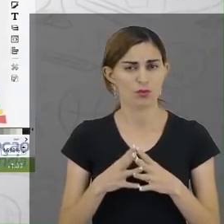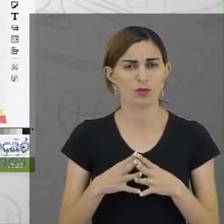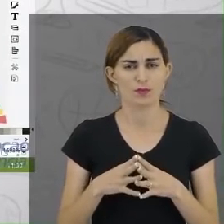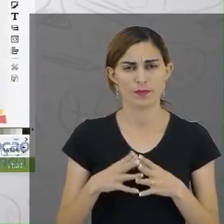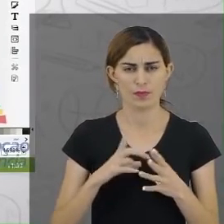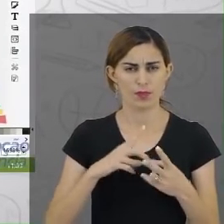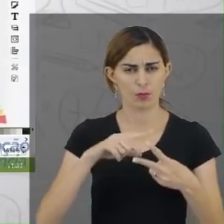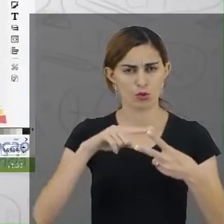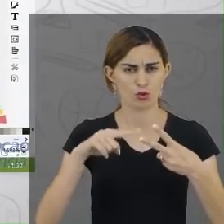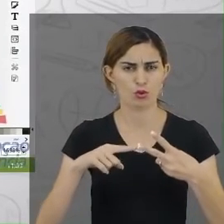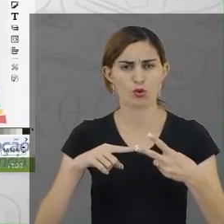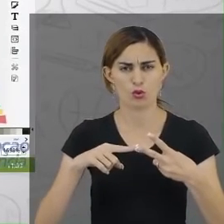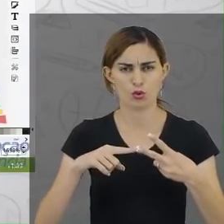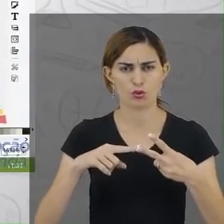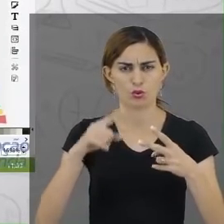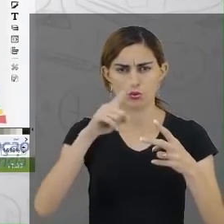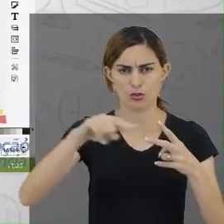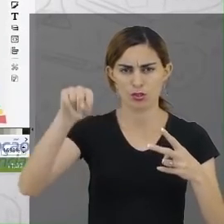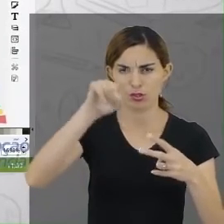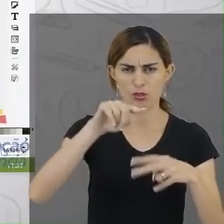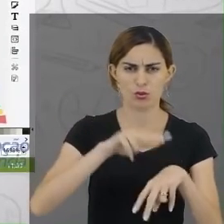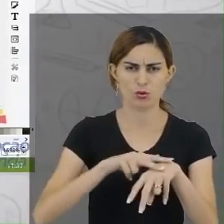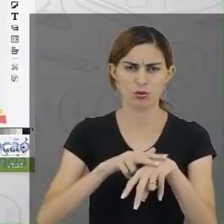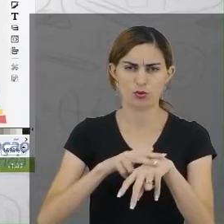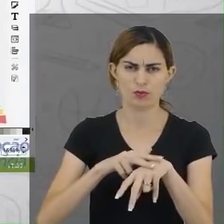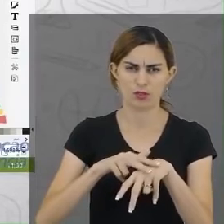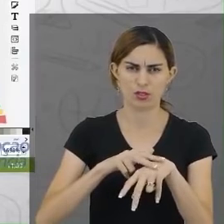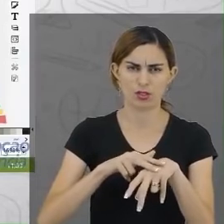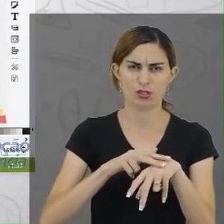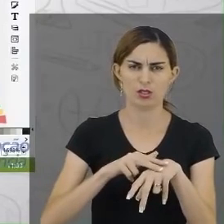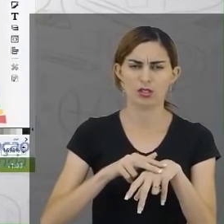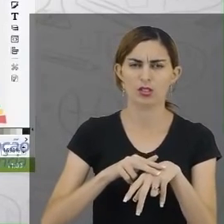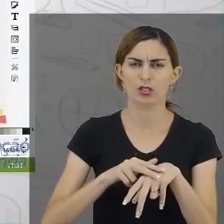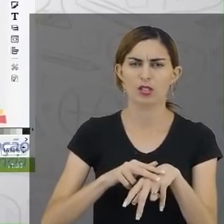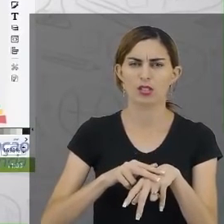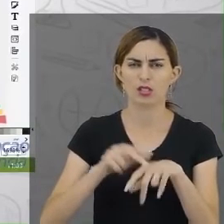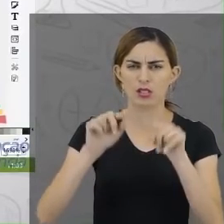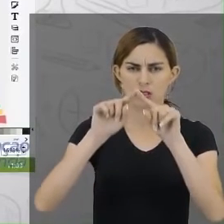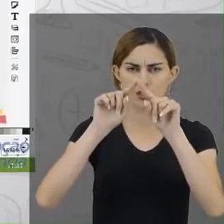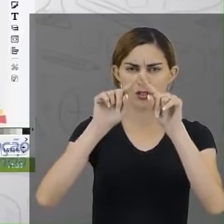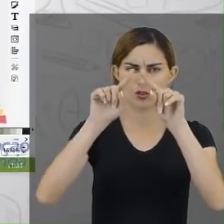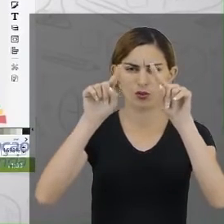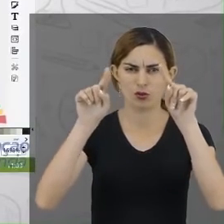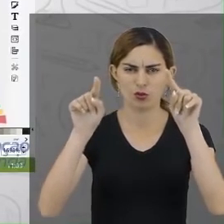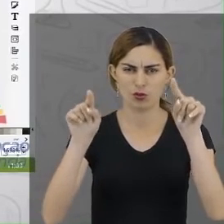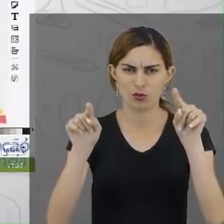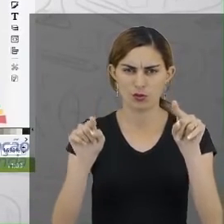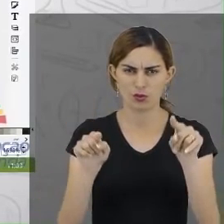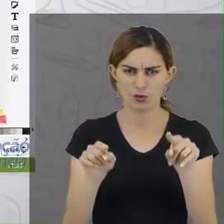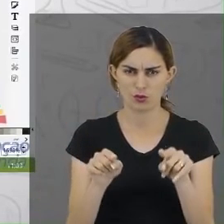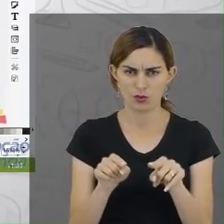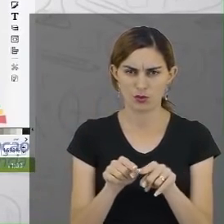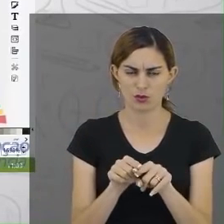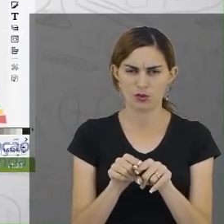Ok, temos dois objetos, o círculo verde com um gradiente de cima para baixo e